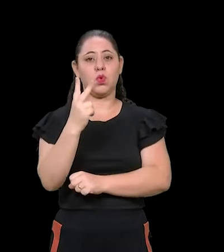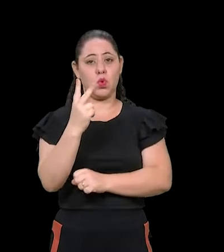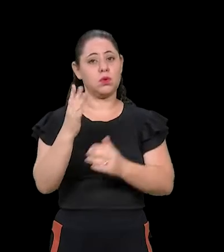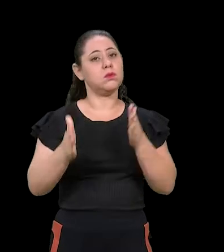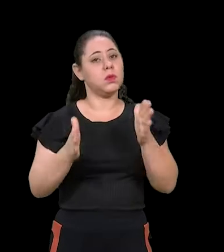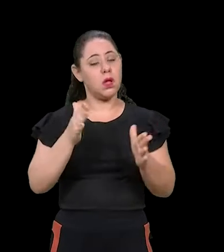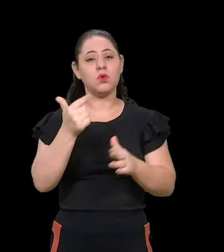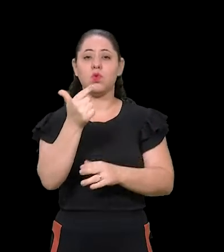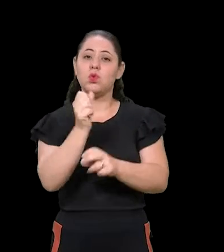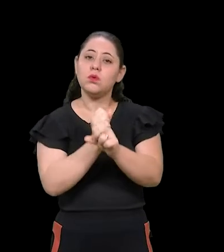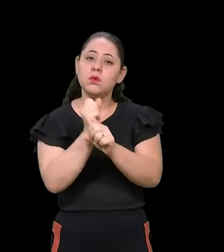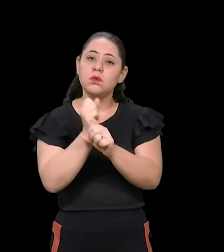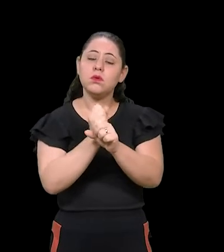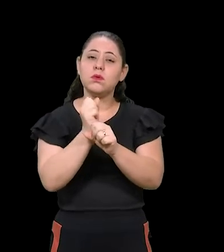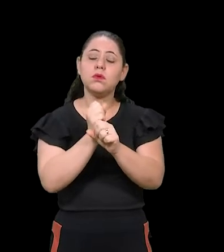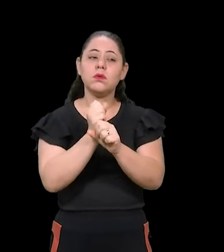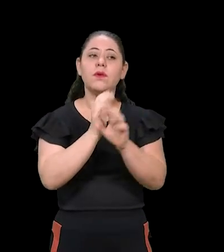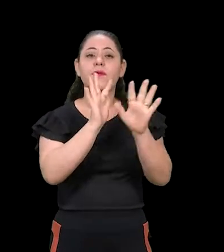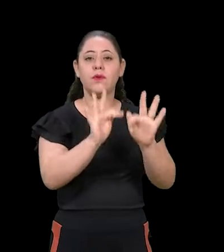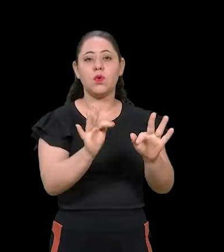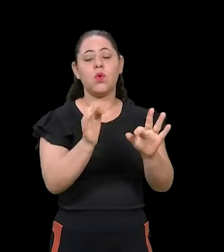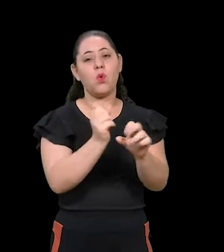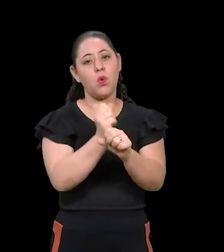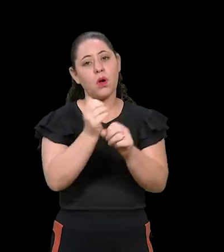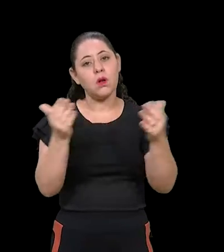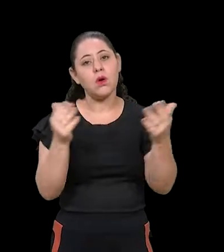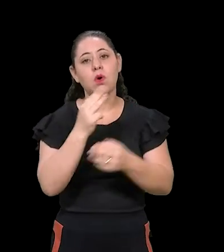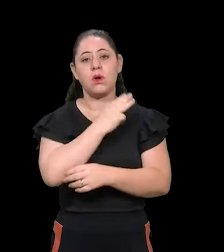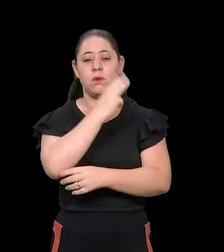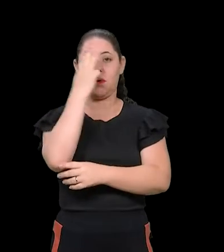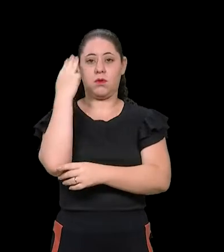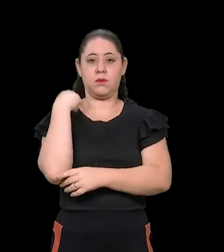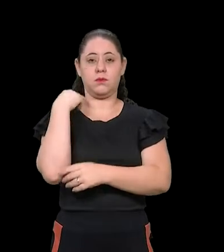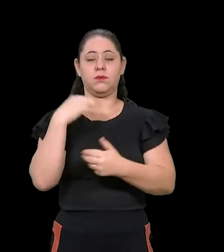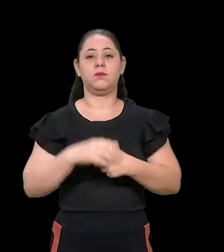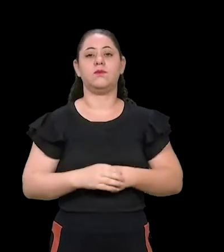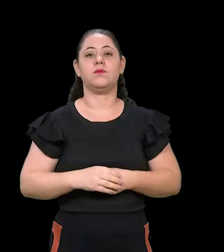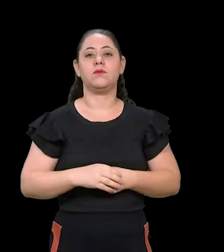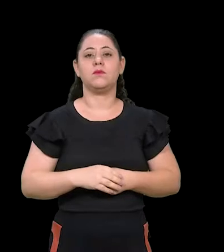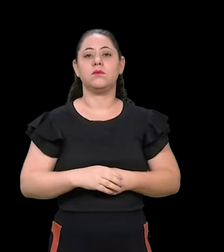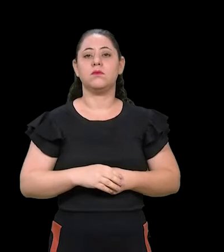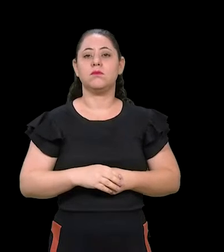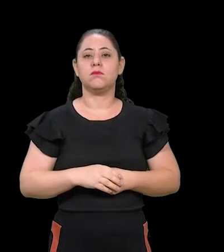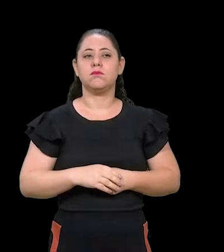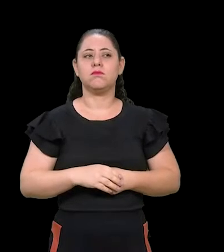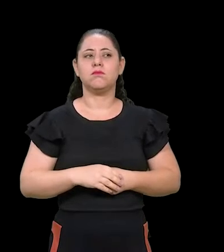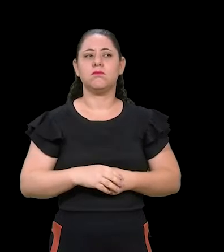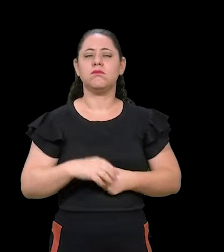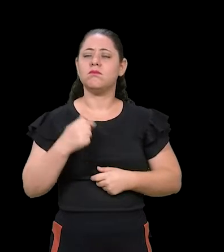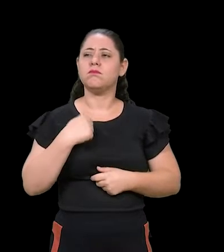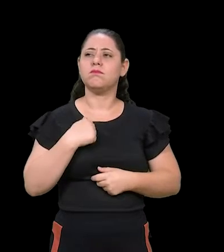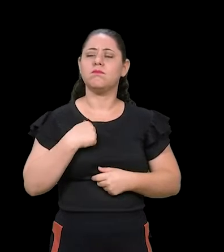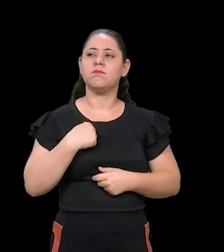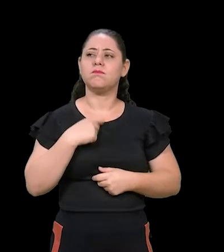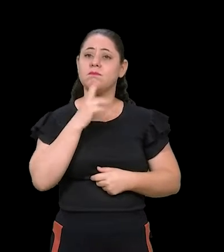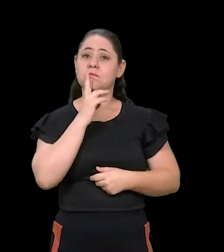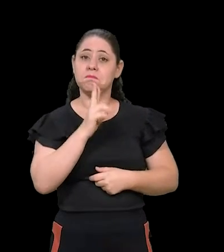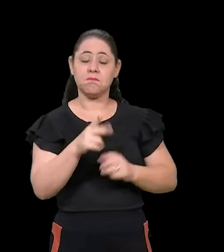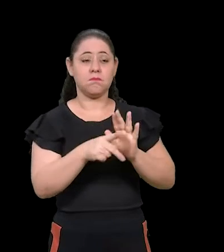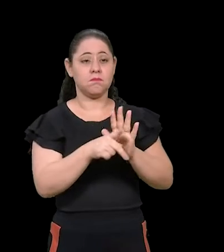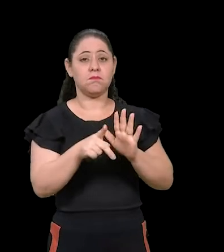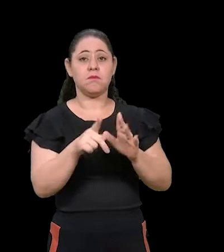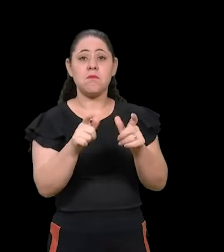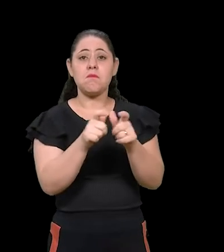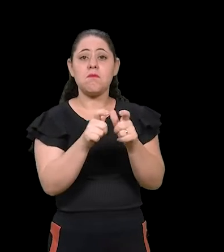como presidente, 2 mandatos de 2 anos, né, saí esse ano agora em maio. Fiquei por